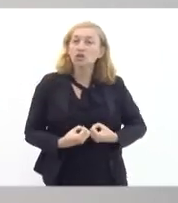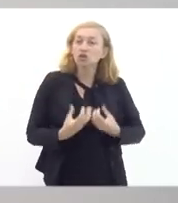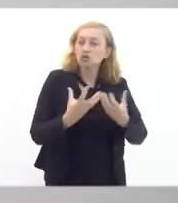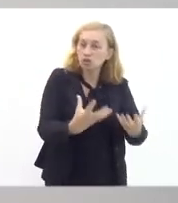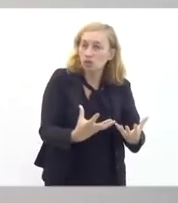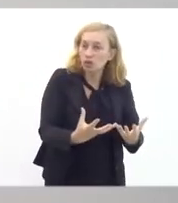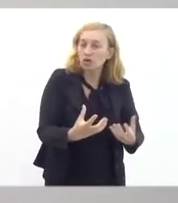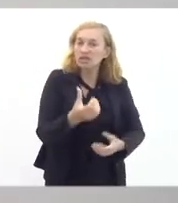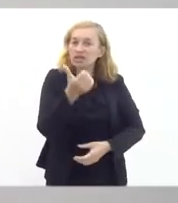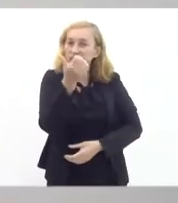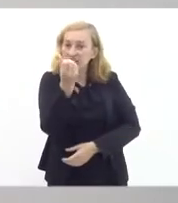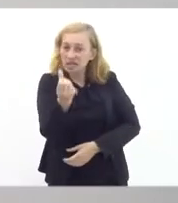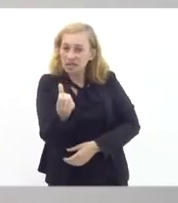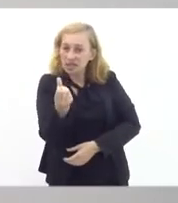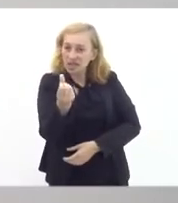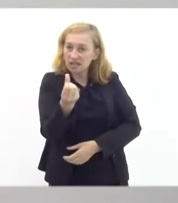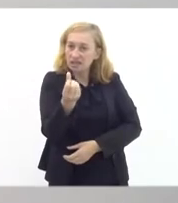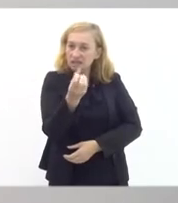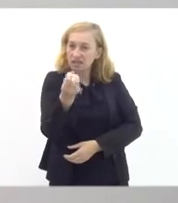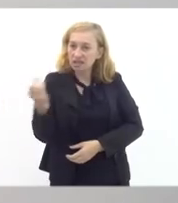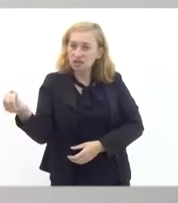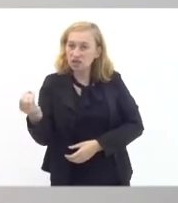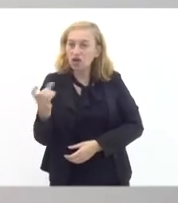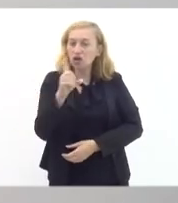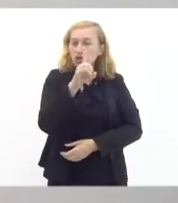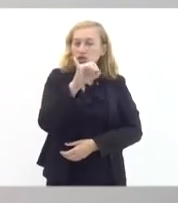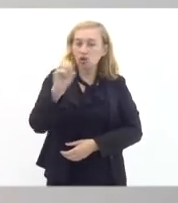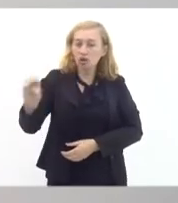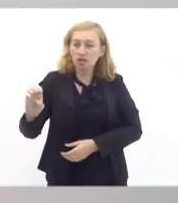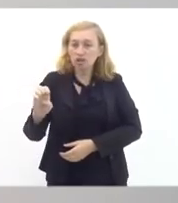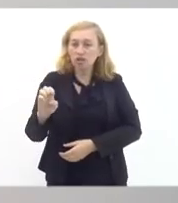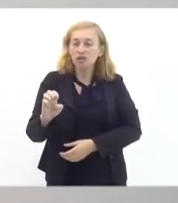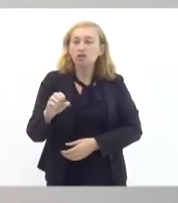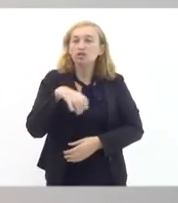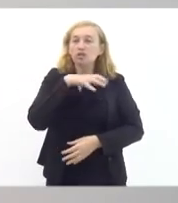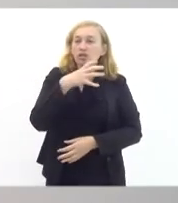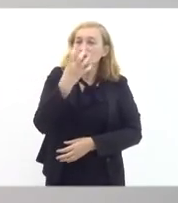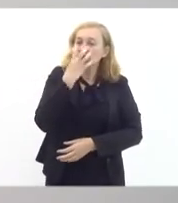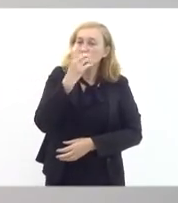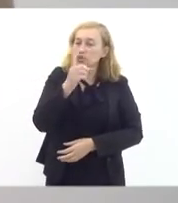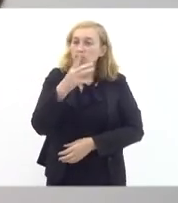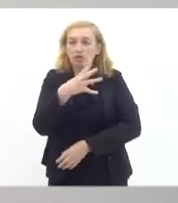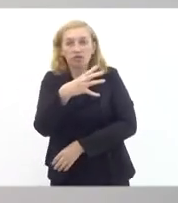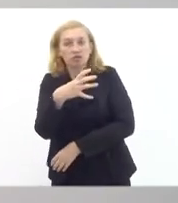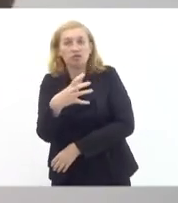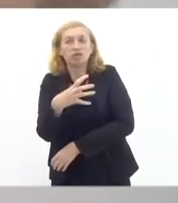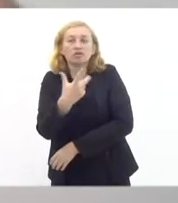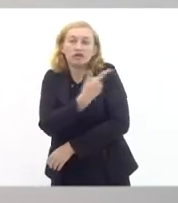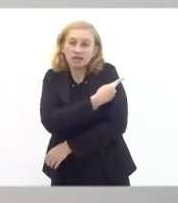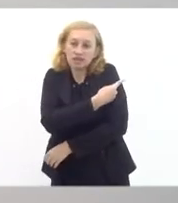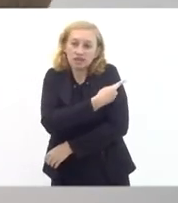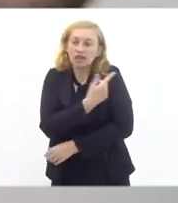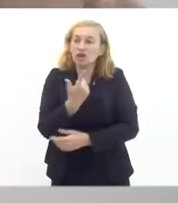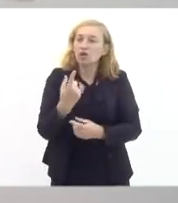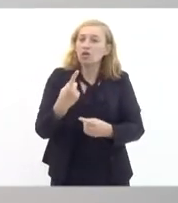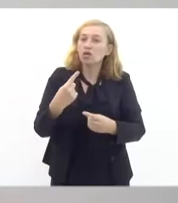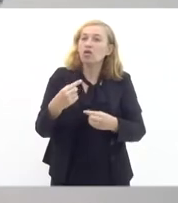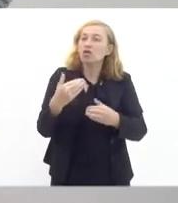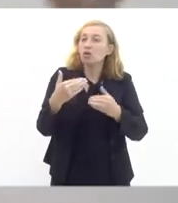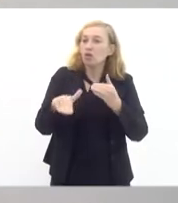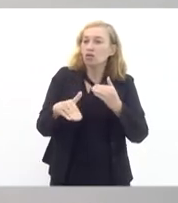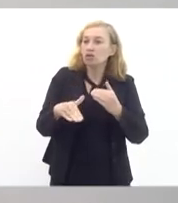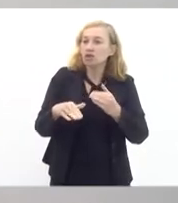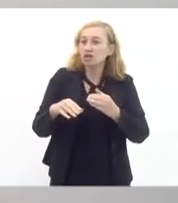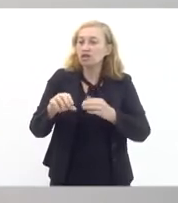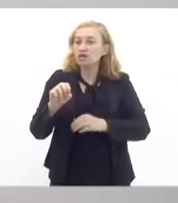doou 600 doses, porque os cachorros não eram vacinados há uns 6 anos contra as viroses, contra a parvovirose, sinomose,